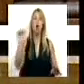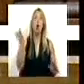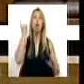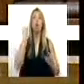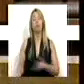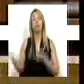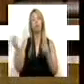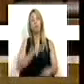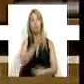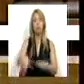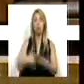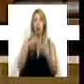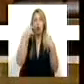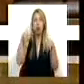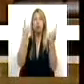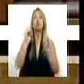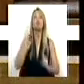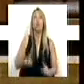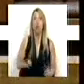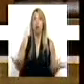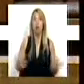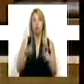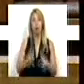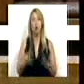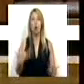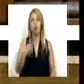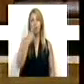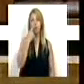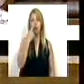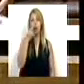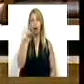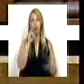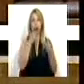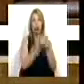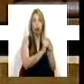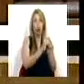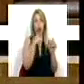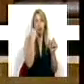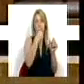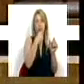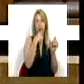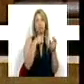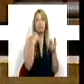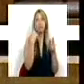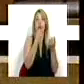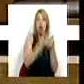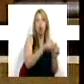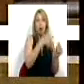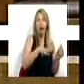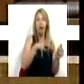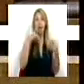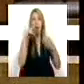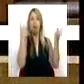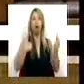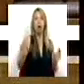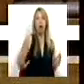propostas, elas revelariam a face que hoje preferem esconder. Teriam necessariamente que apresentar um